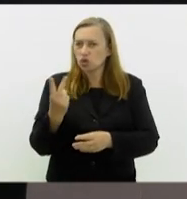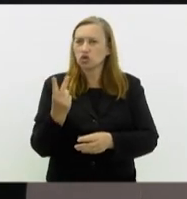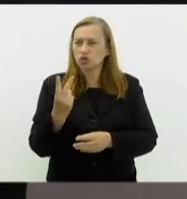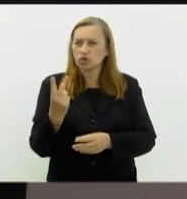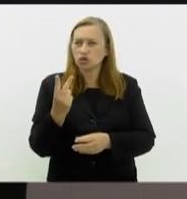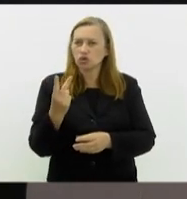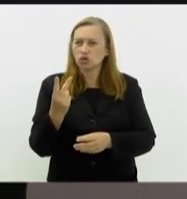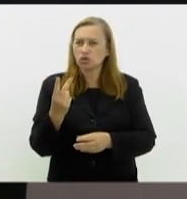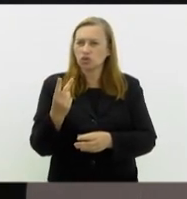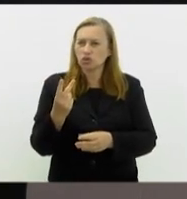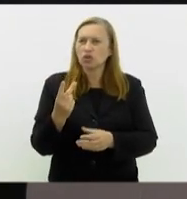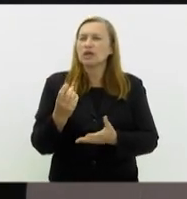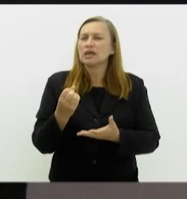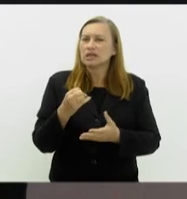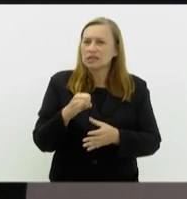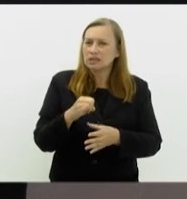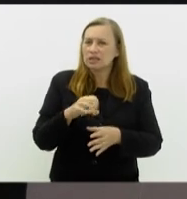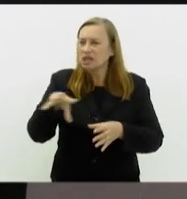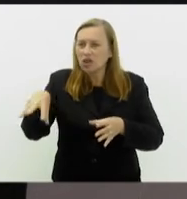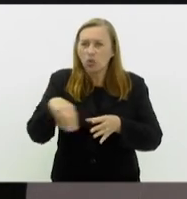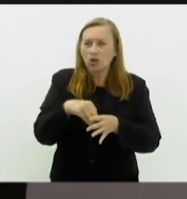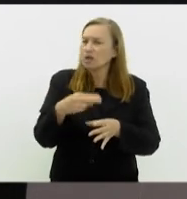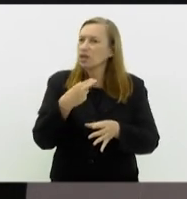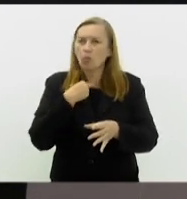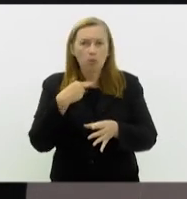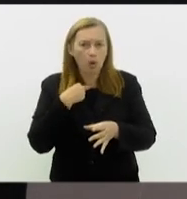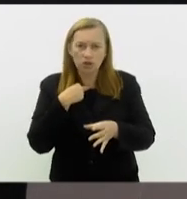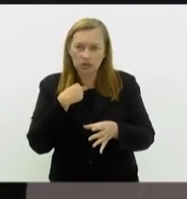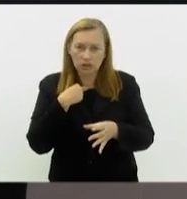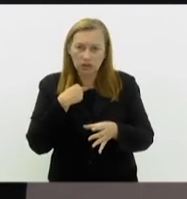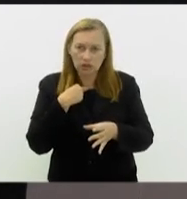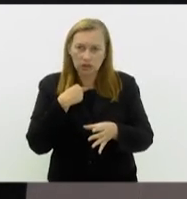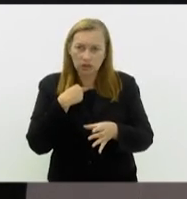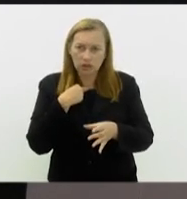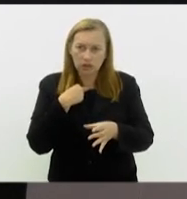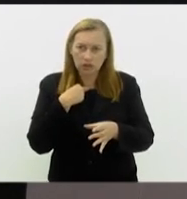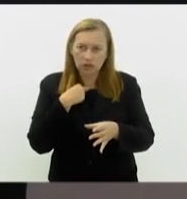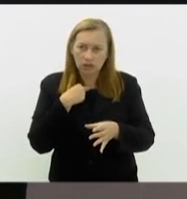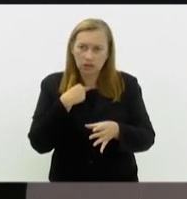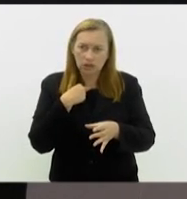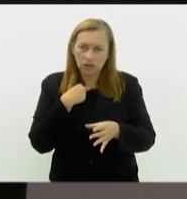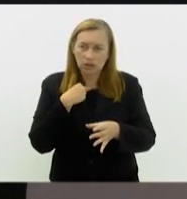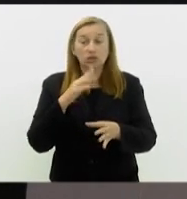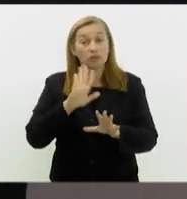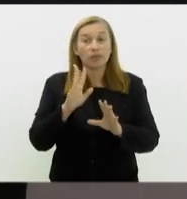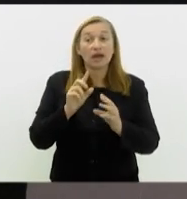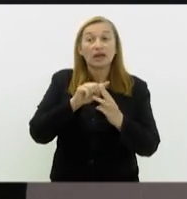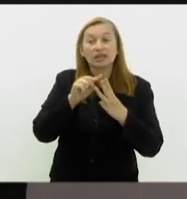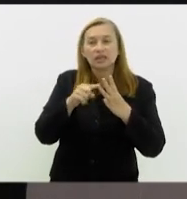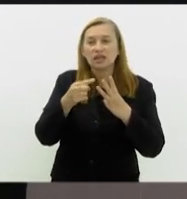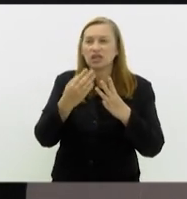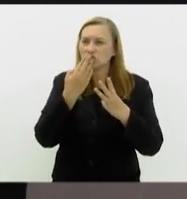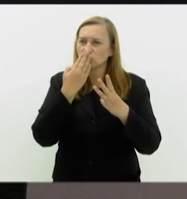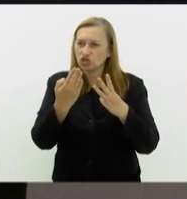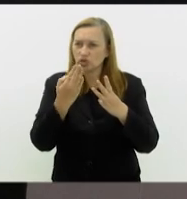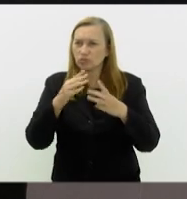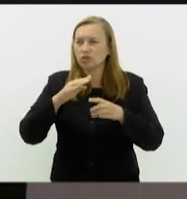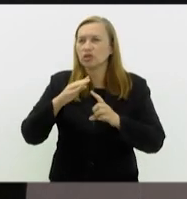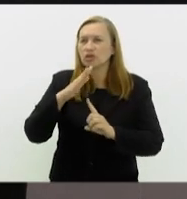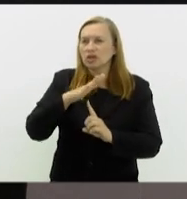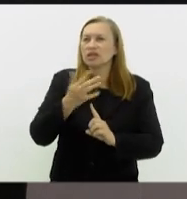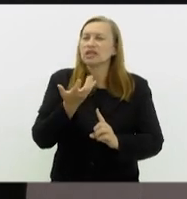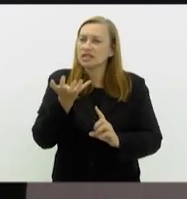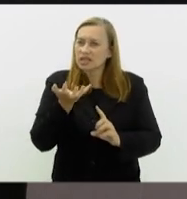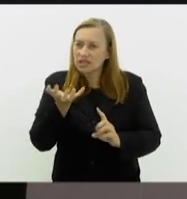se o Jú quiser fazer algum L dentro não pode se eu fizer alguma coisa não pode aind TRS dias se vocês